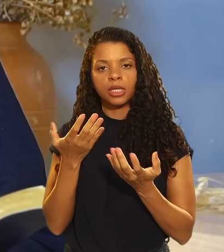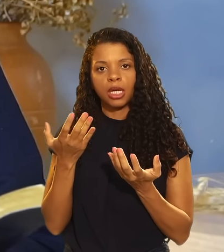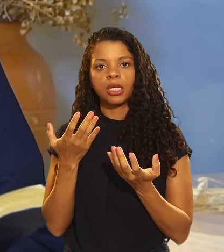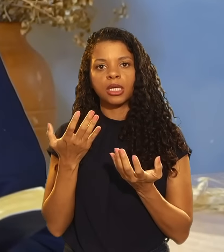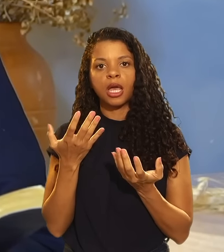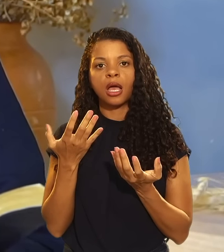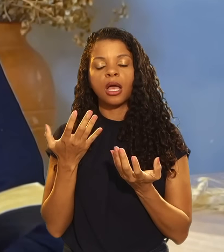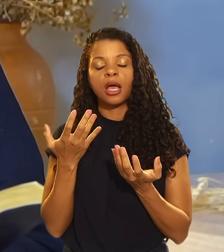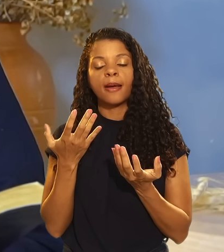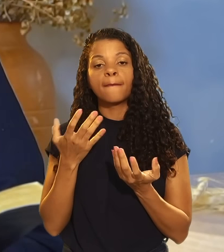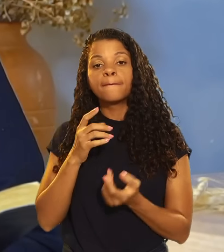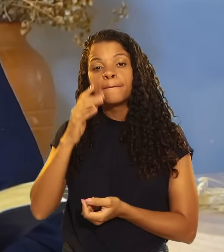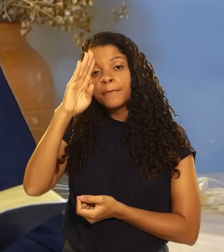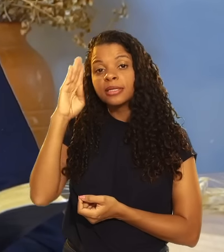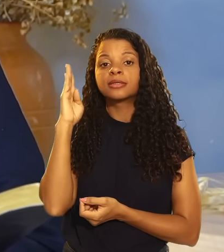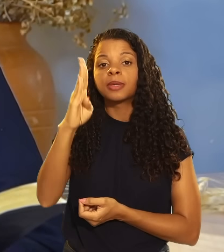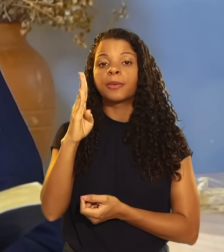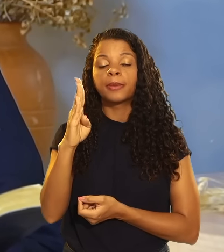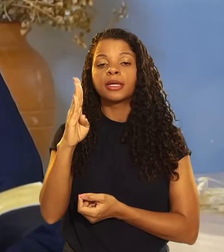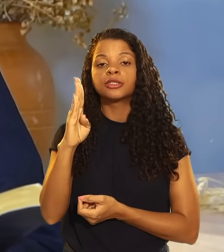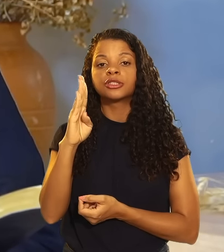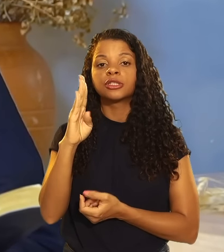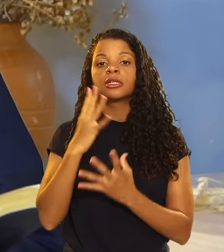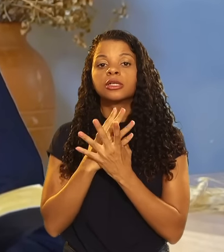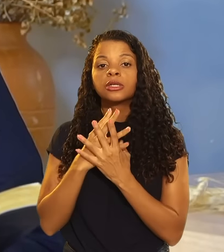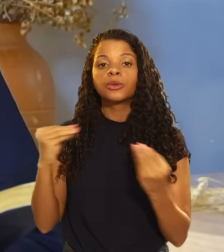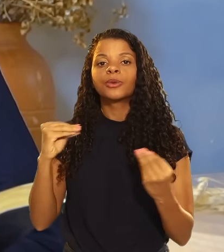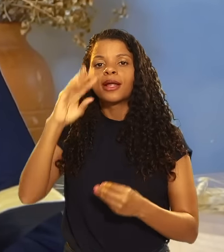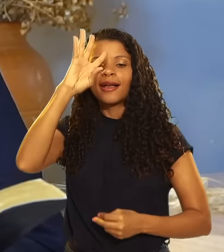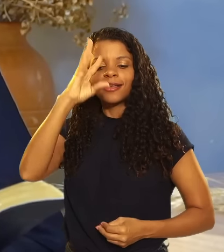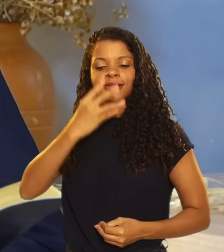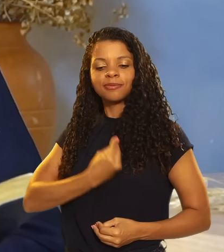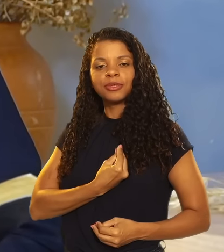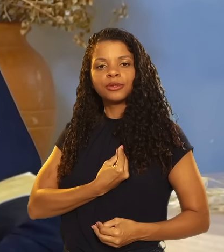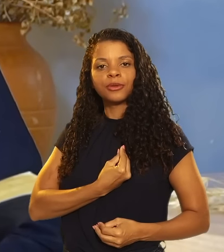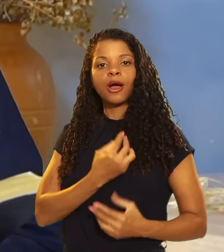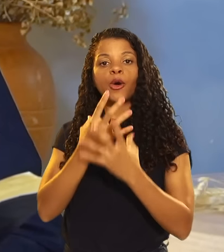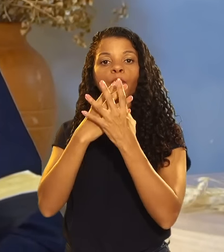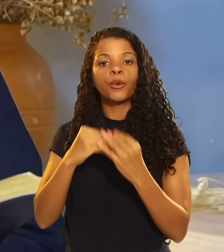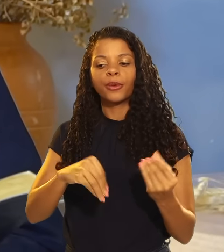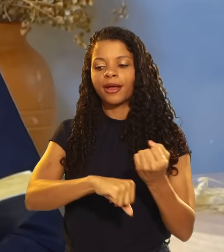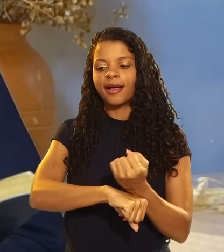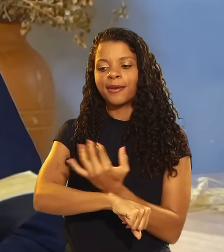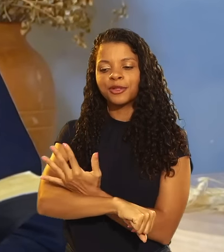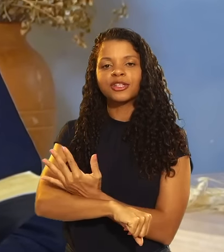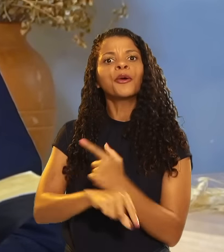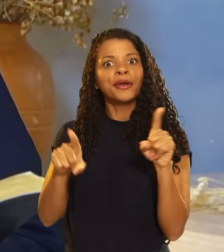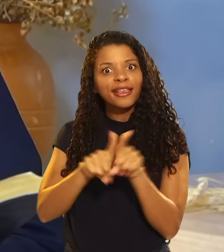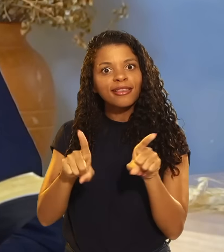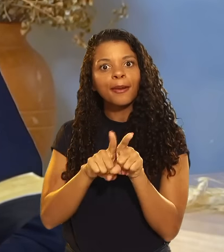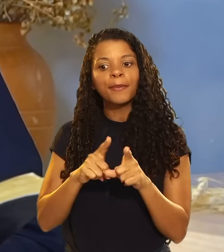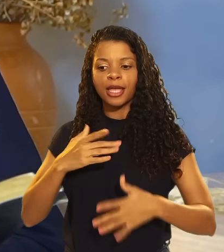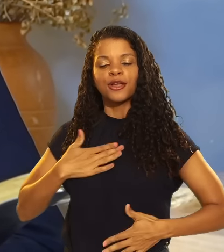emocional e espiritual e ainda recebeu a cura física. E a gente percebe também, como eu disse nos